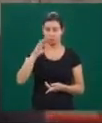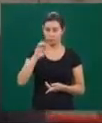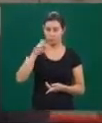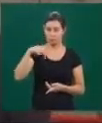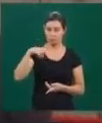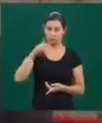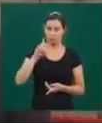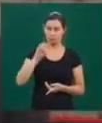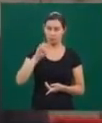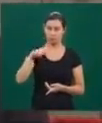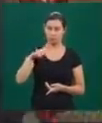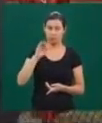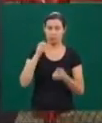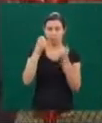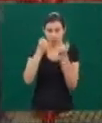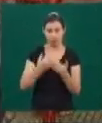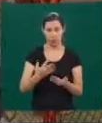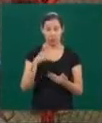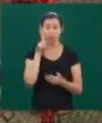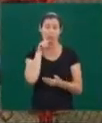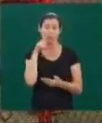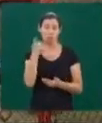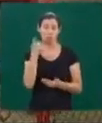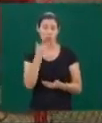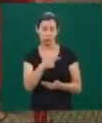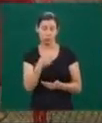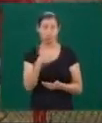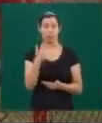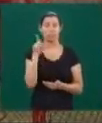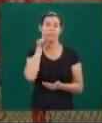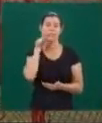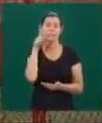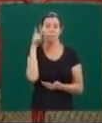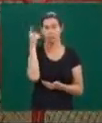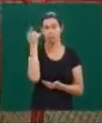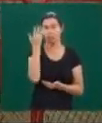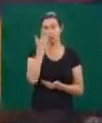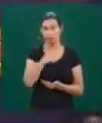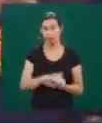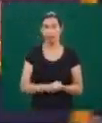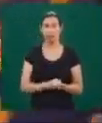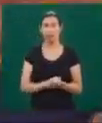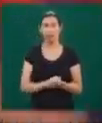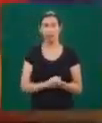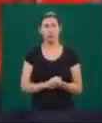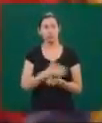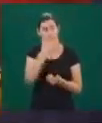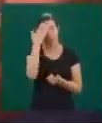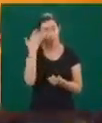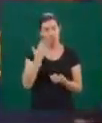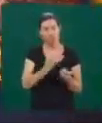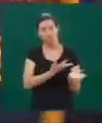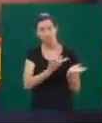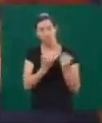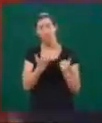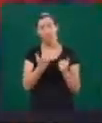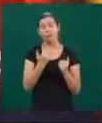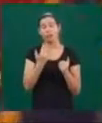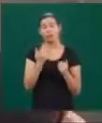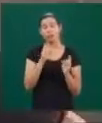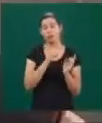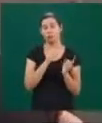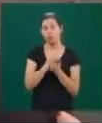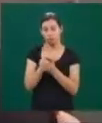mais atrativas para as vendas. Mas ele acredita que é importante trazer experiências diferentes para as crianças, como essas atividades